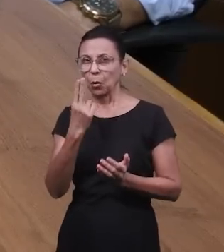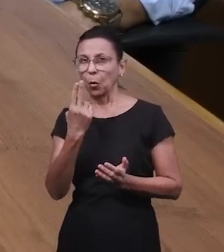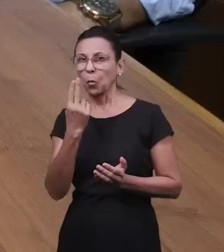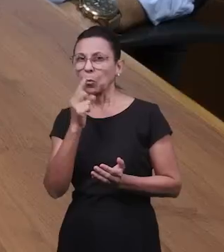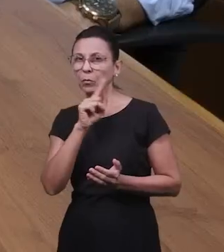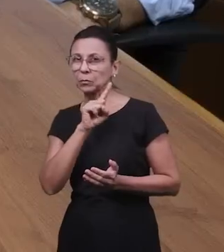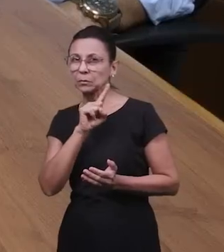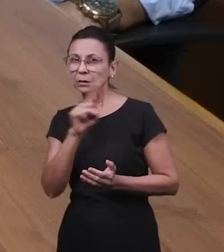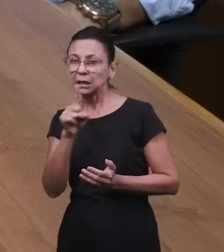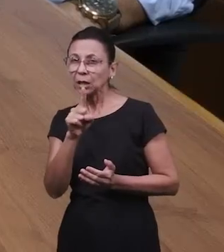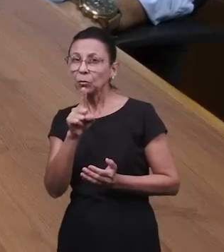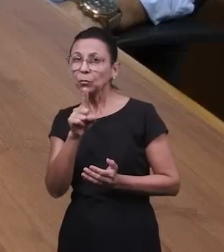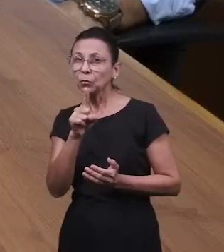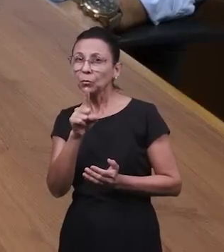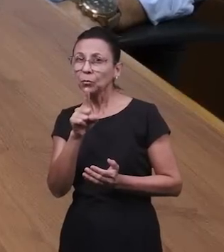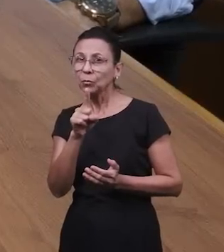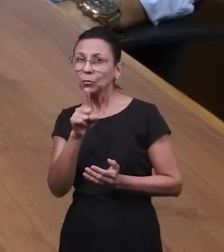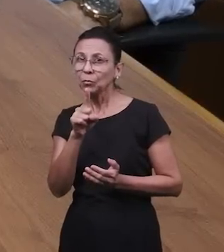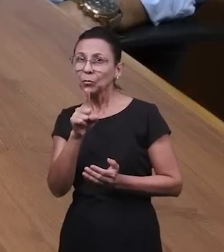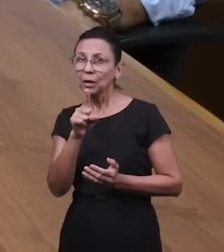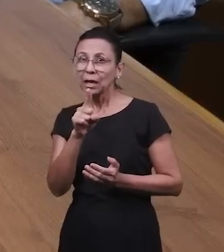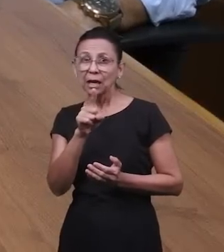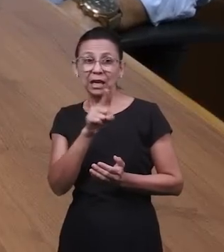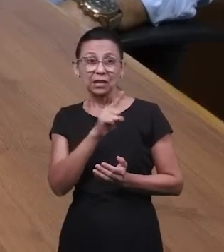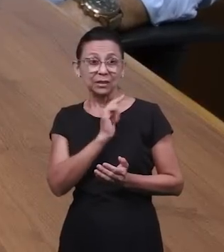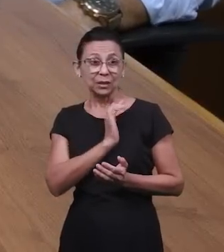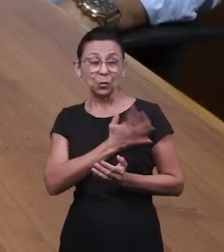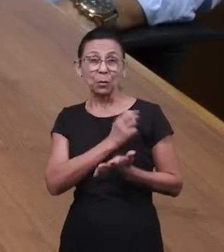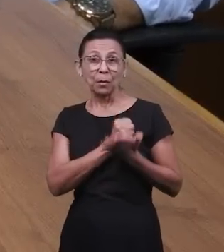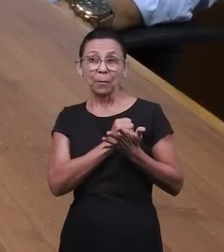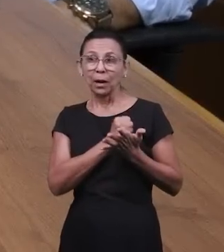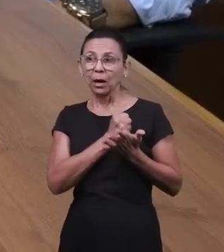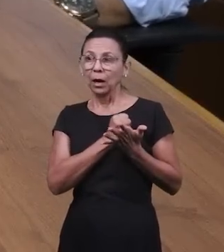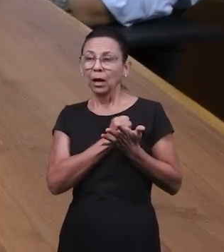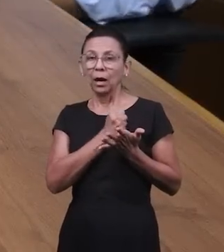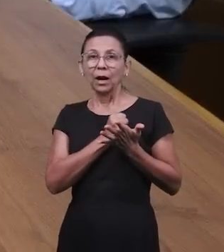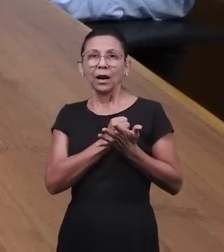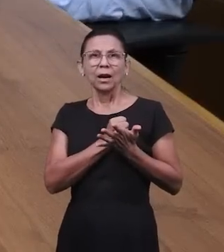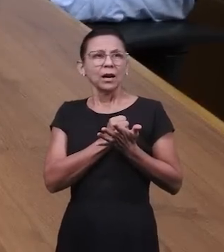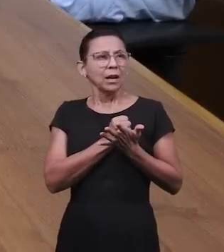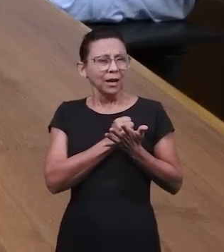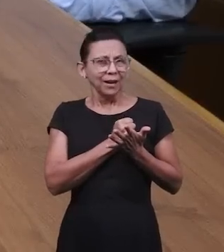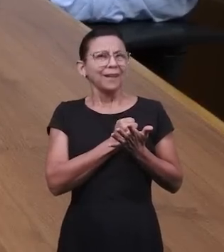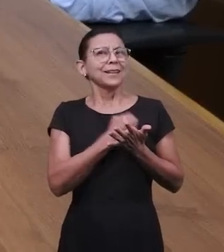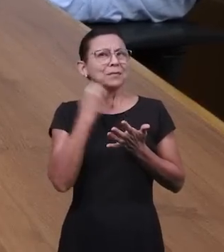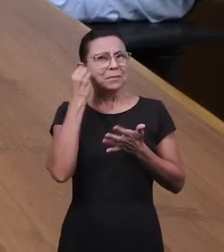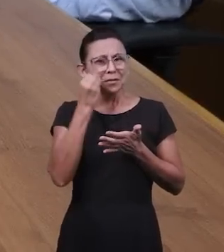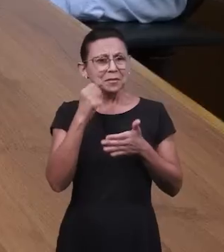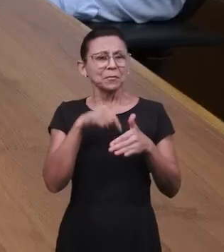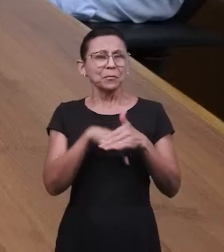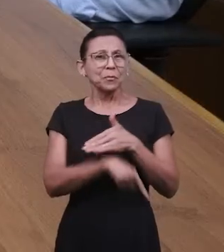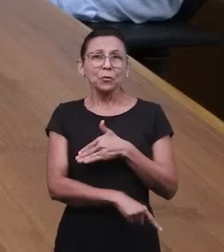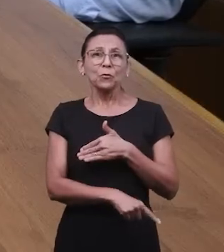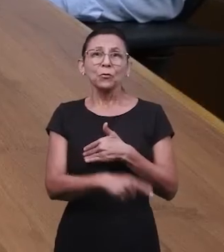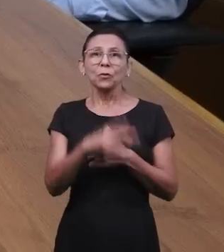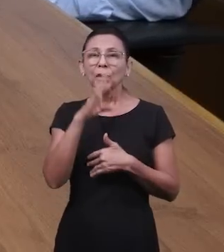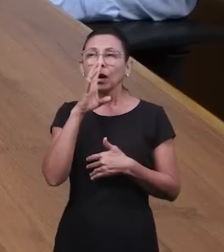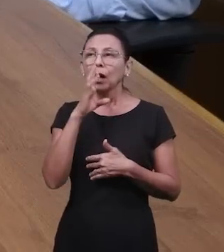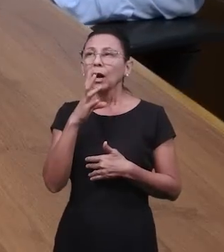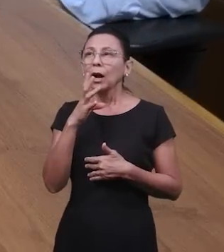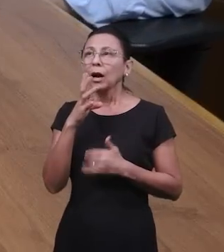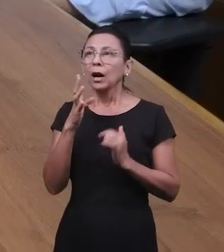com Jesus. Vai sair com o coração ardendo. Ardendo. Ele vai ficar maravilhado com Jesus,